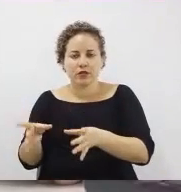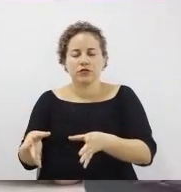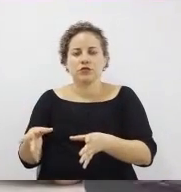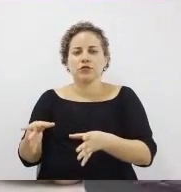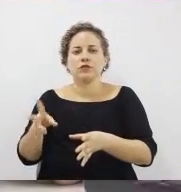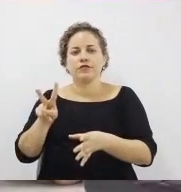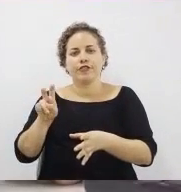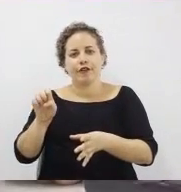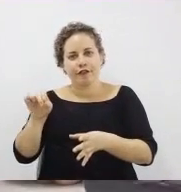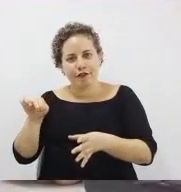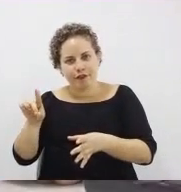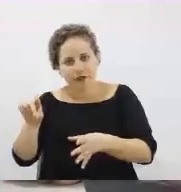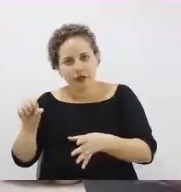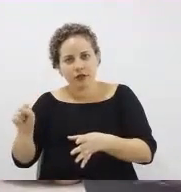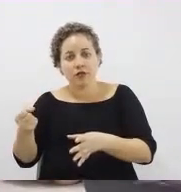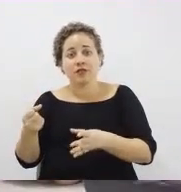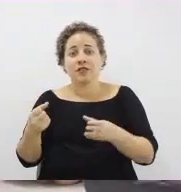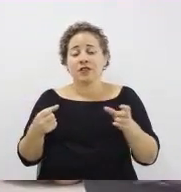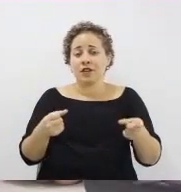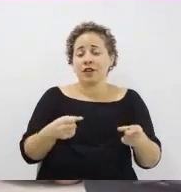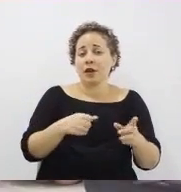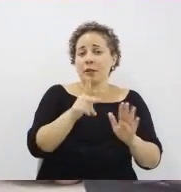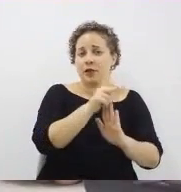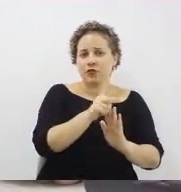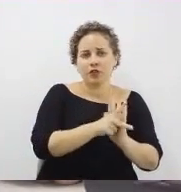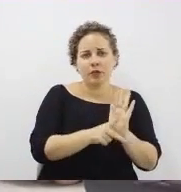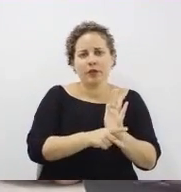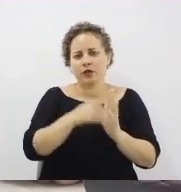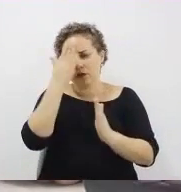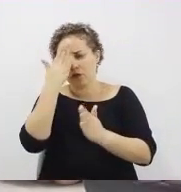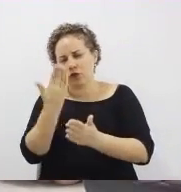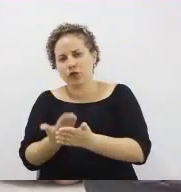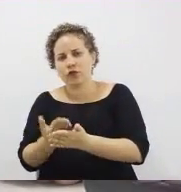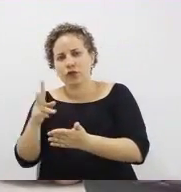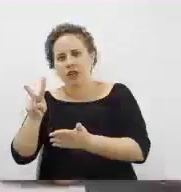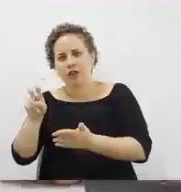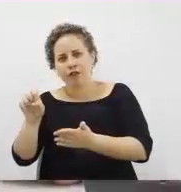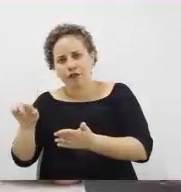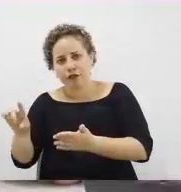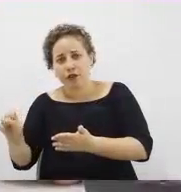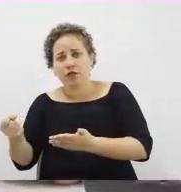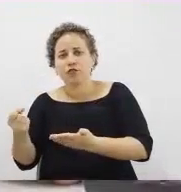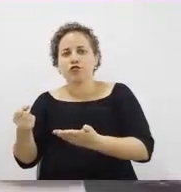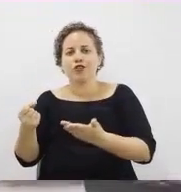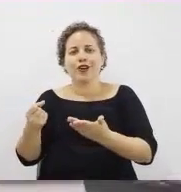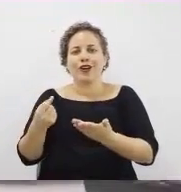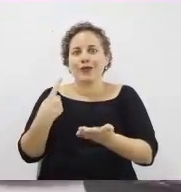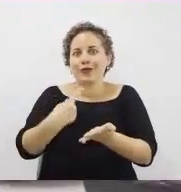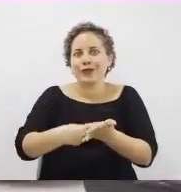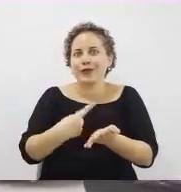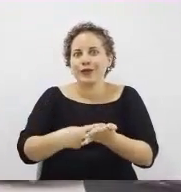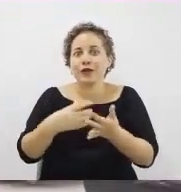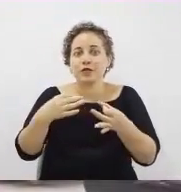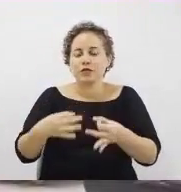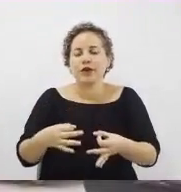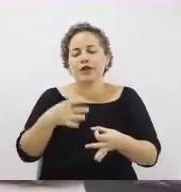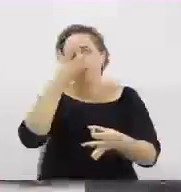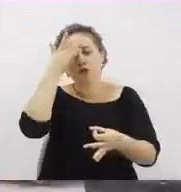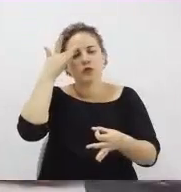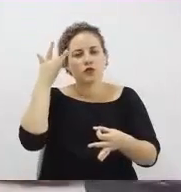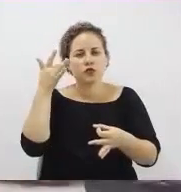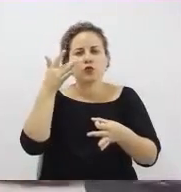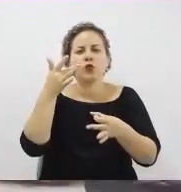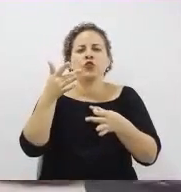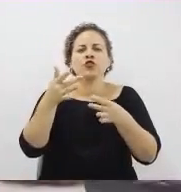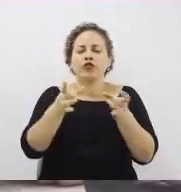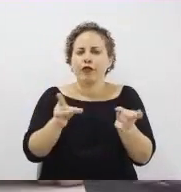de planejamento, por não confiar na área de vendas, utiliza dados frios. Ou seja, não utiliza as informações dos vendedores, dos